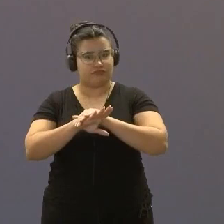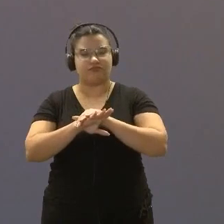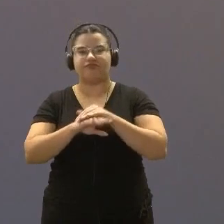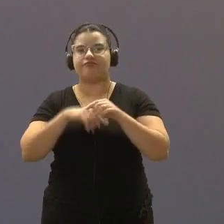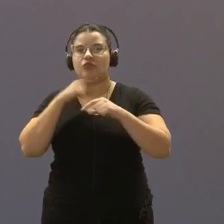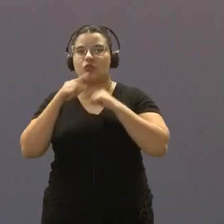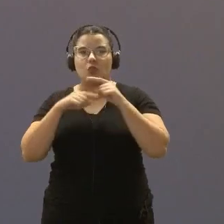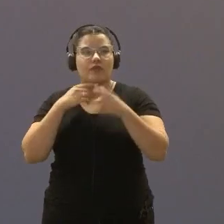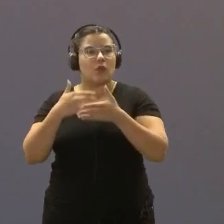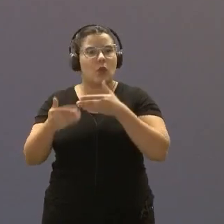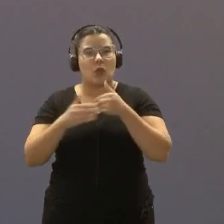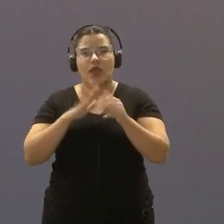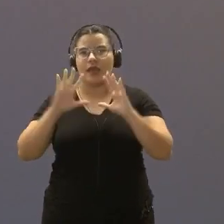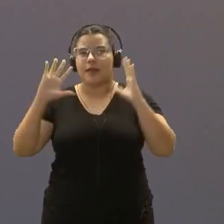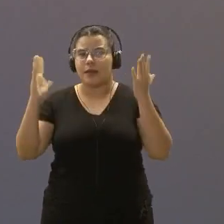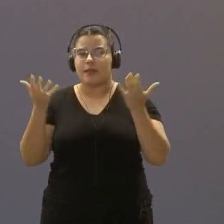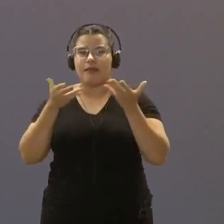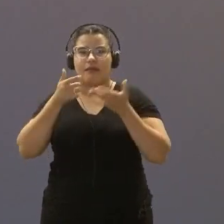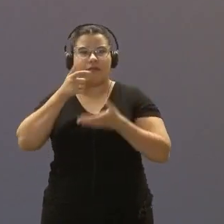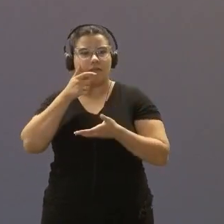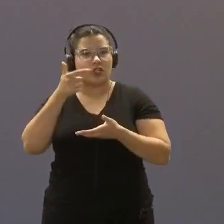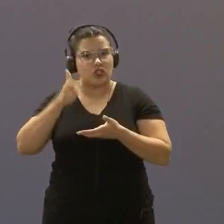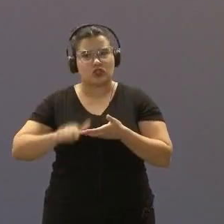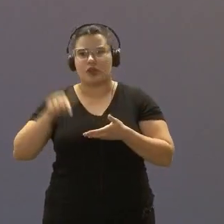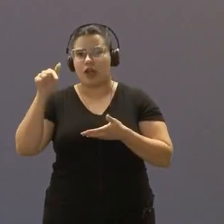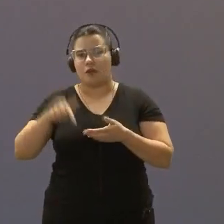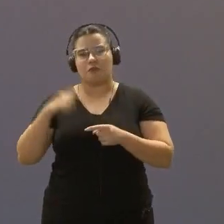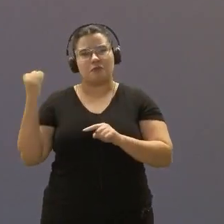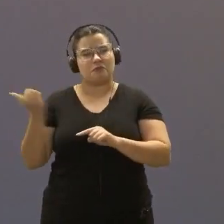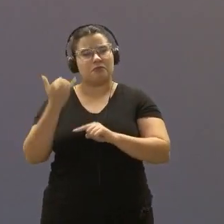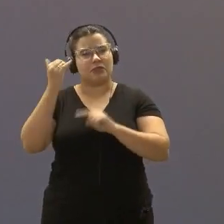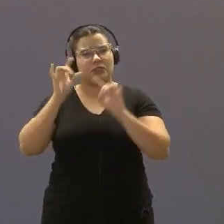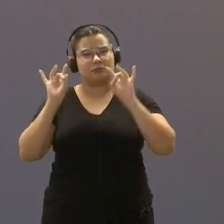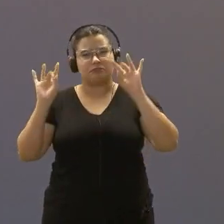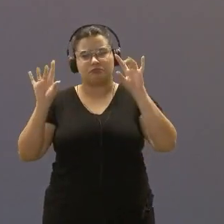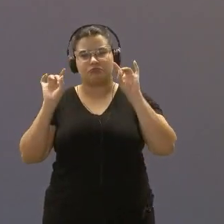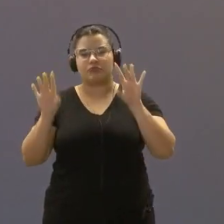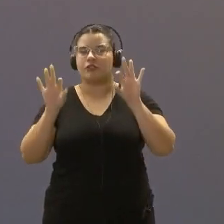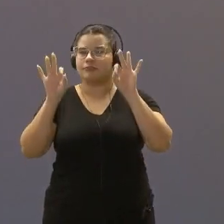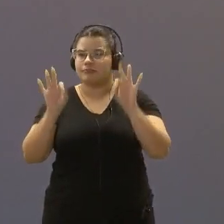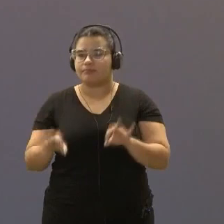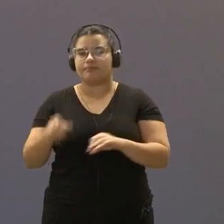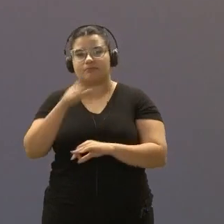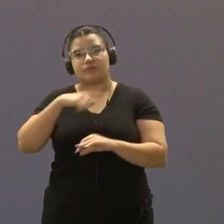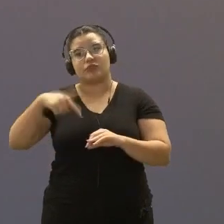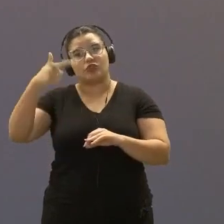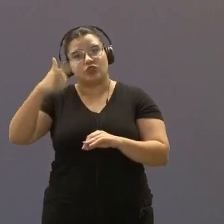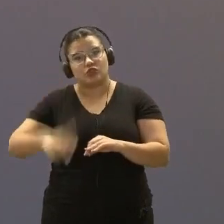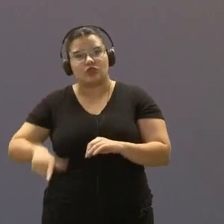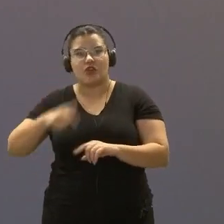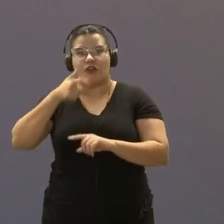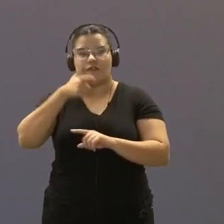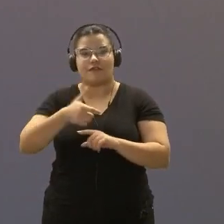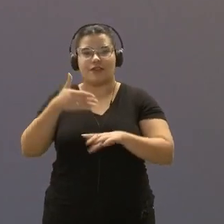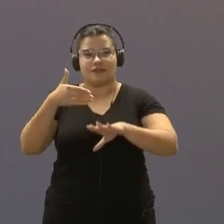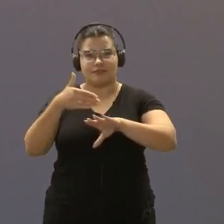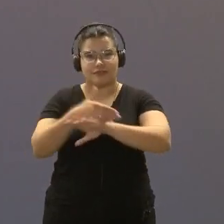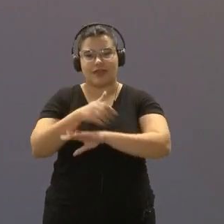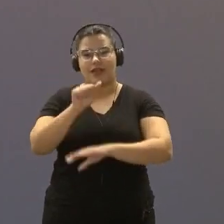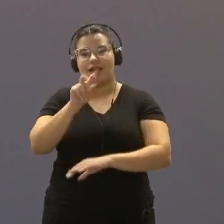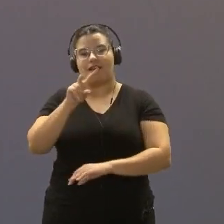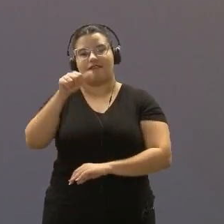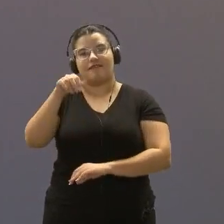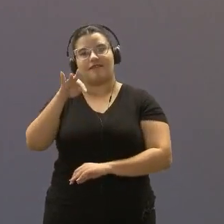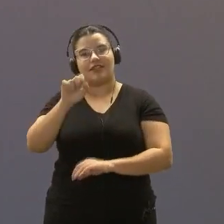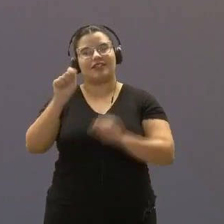surgirem, as coisas que vocês quiserem rever, porque essa aula foi muito rica, eu acho que vocês reacessam o site do Avante e vocês